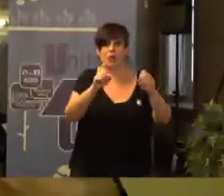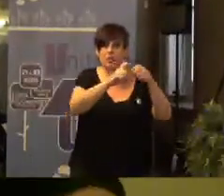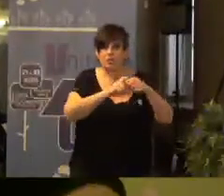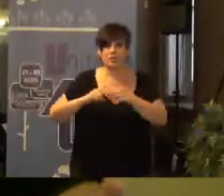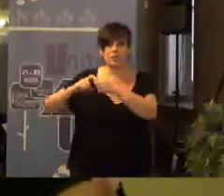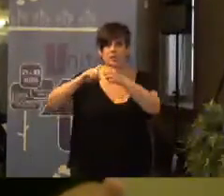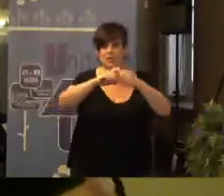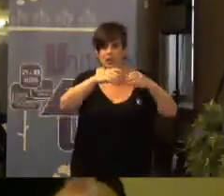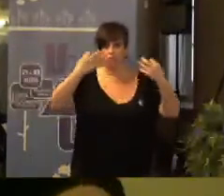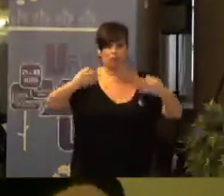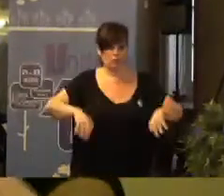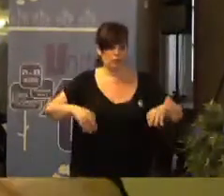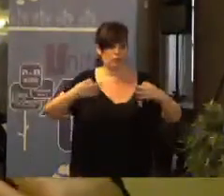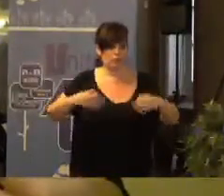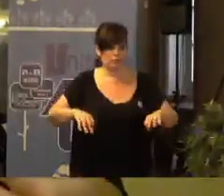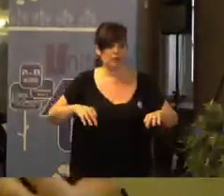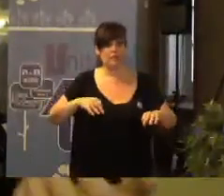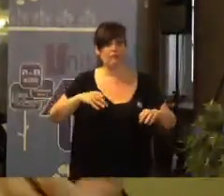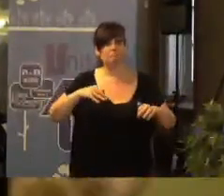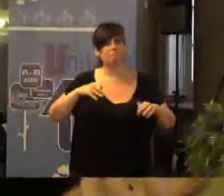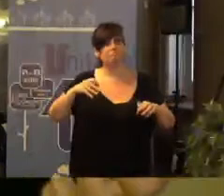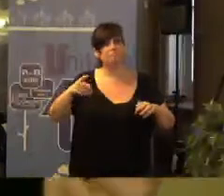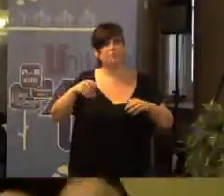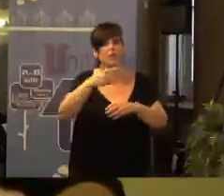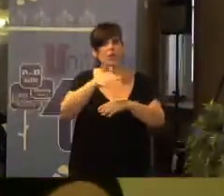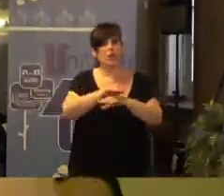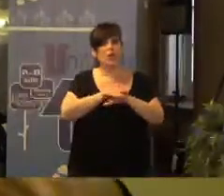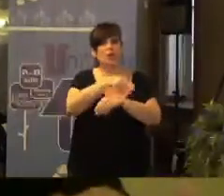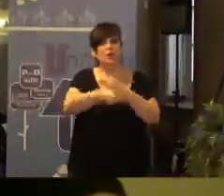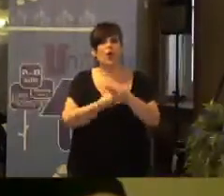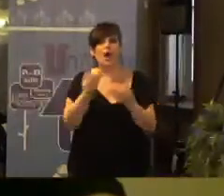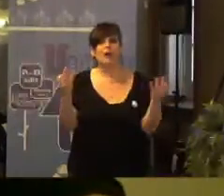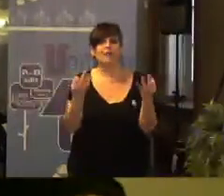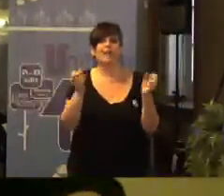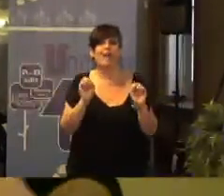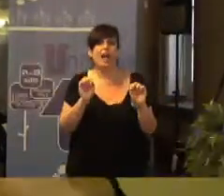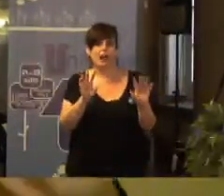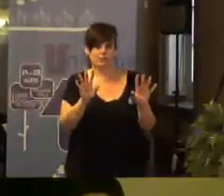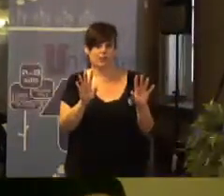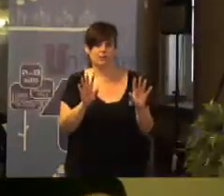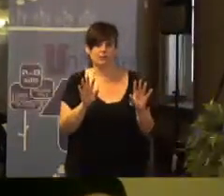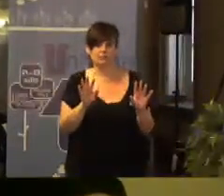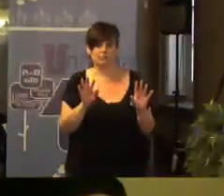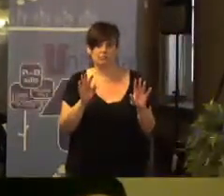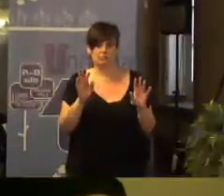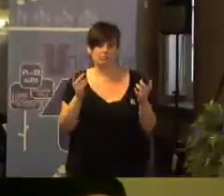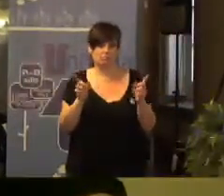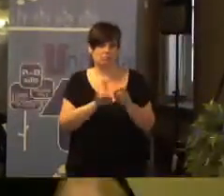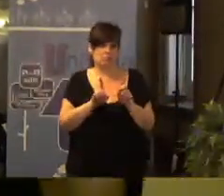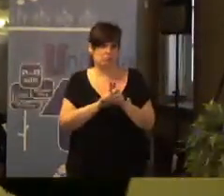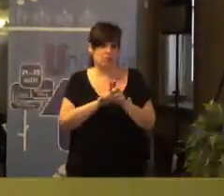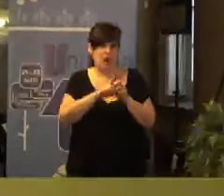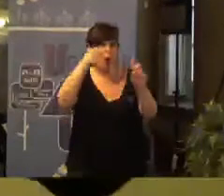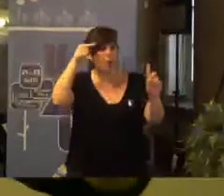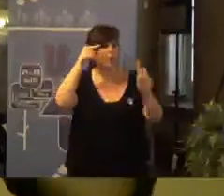vontade popular, ela na verdade o que faria era fazer com que o Bloco de Esquerda abdicasse da representação de um objetivo